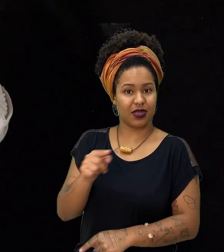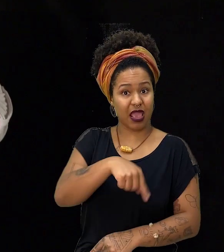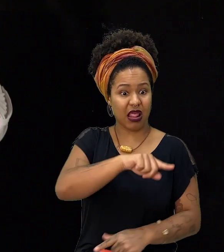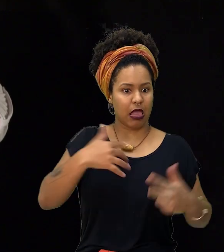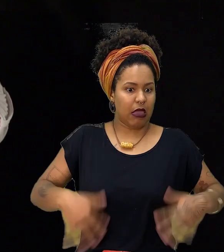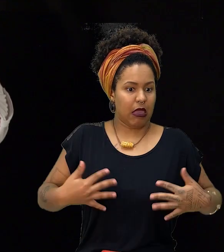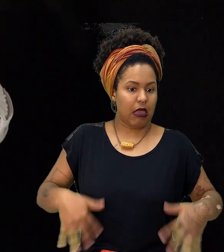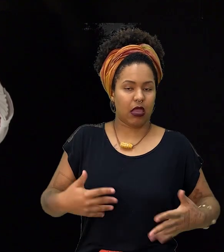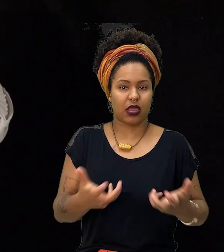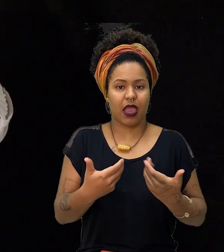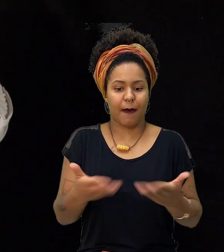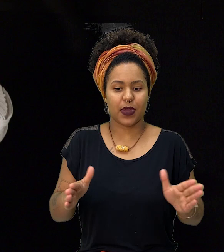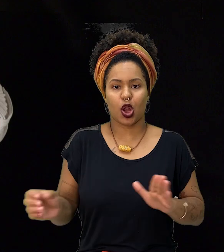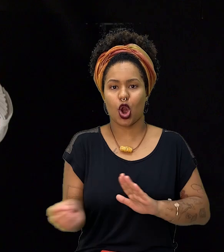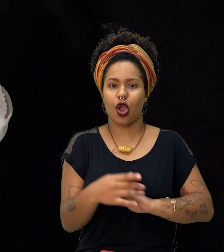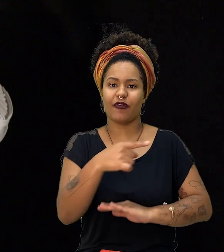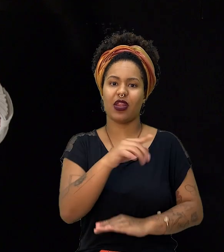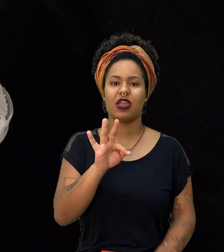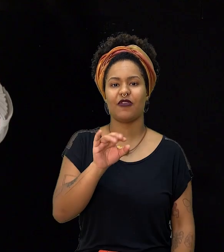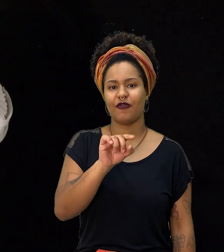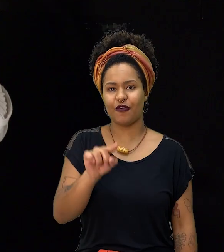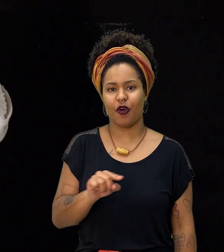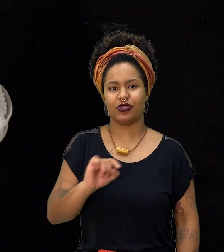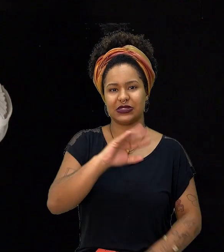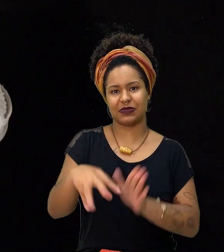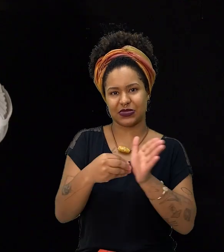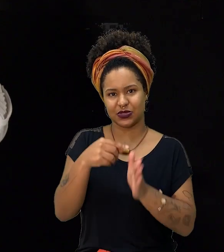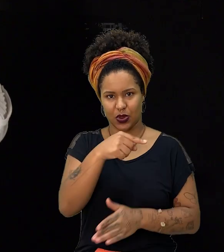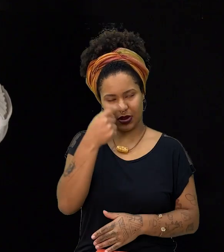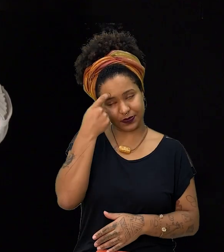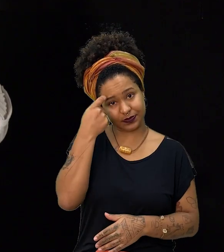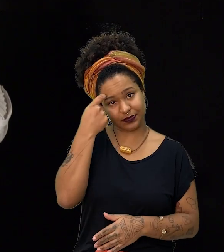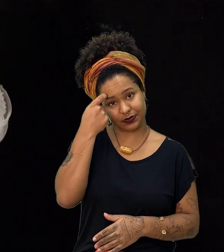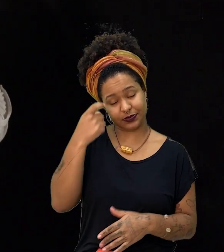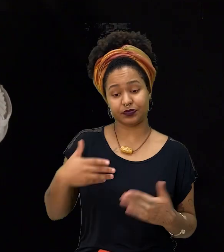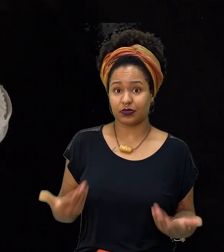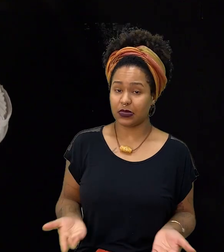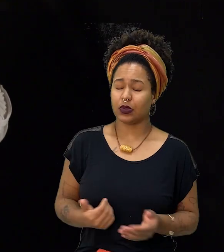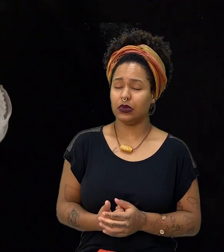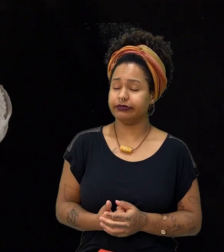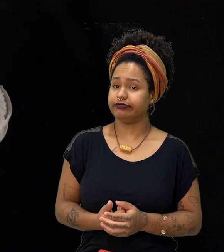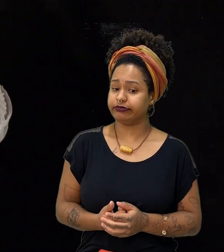nova fronteira ali na foz da Amazônia, né? Então, assim, hein?